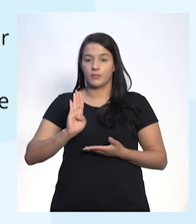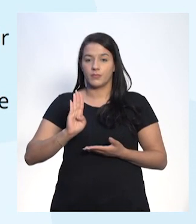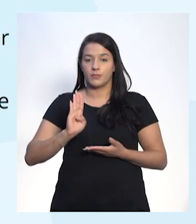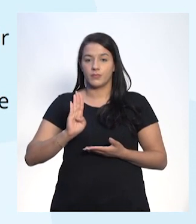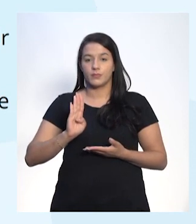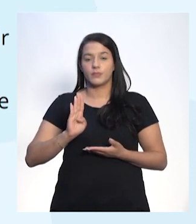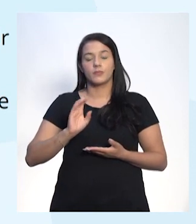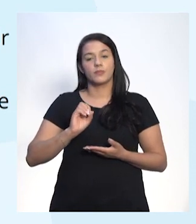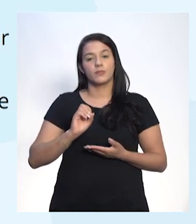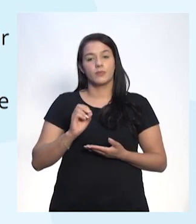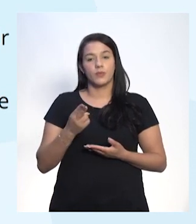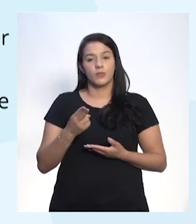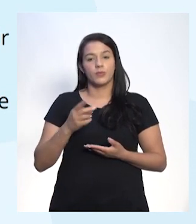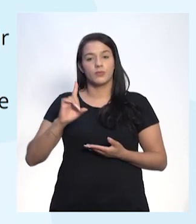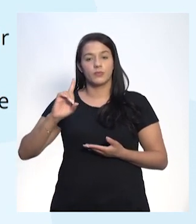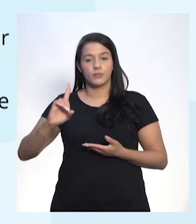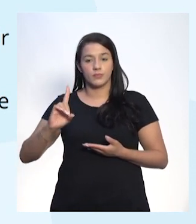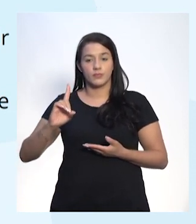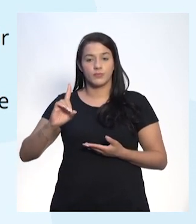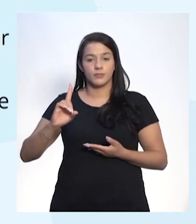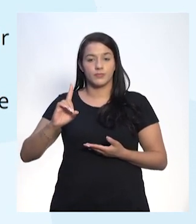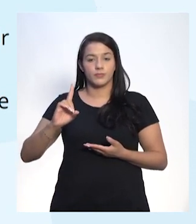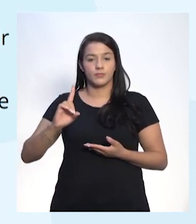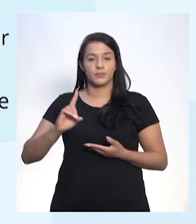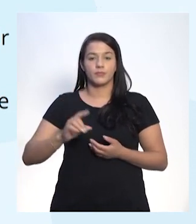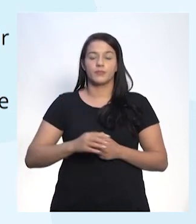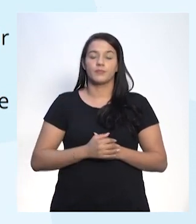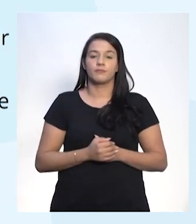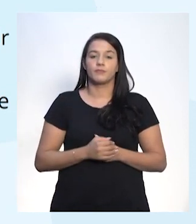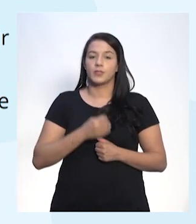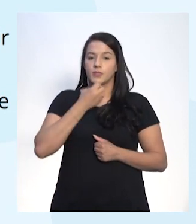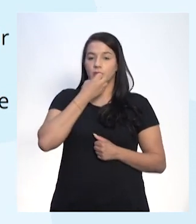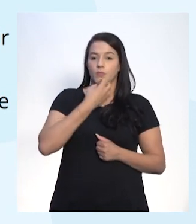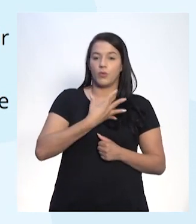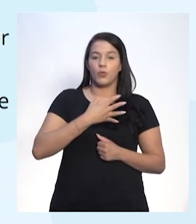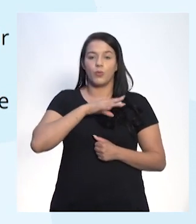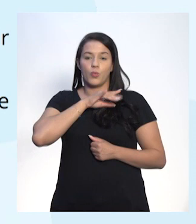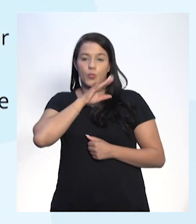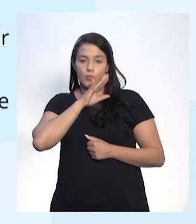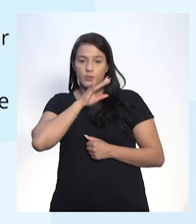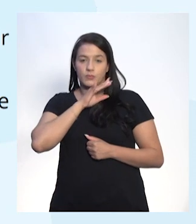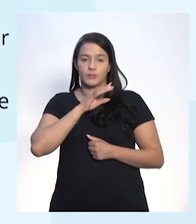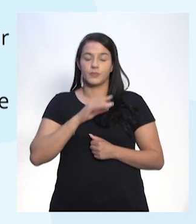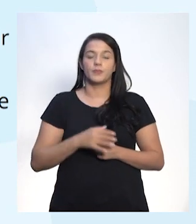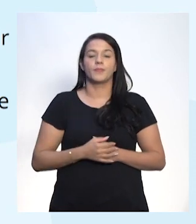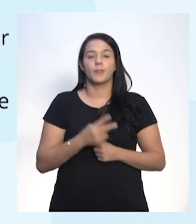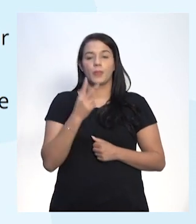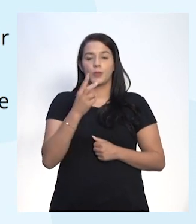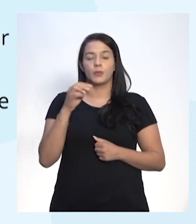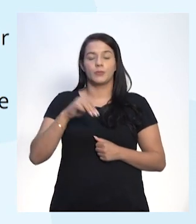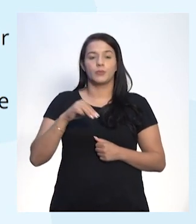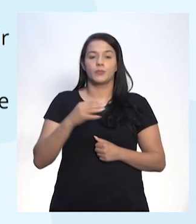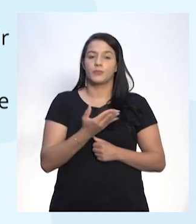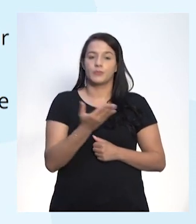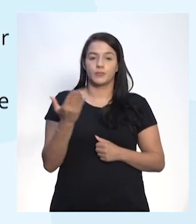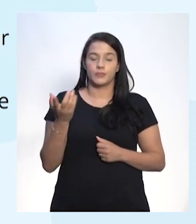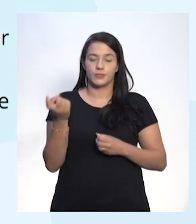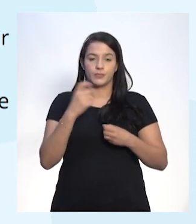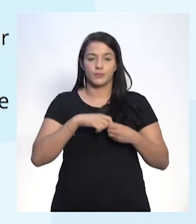os benefícios, ou se são disadvantages, se são desvantagens da energia solar. Vou dar 2 minutinhos para vocês e a gente já